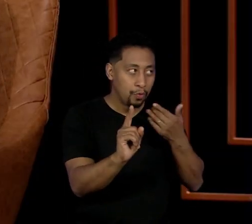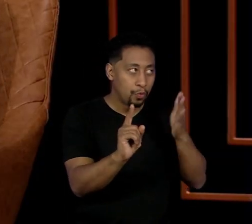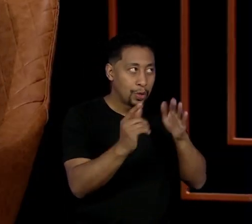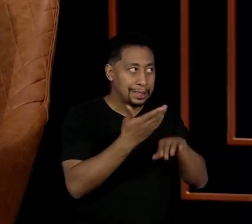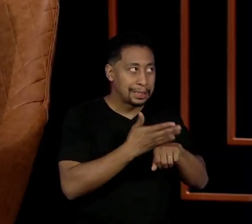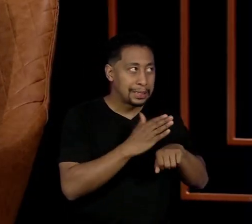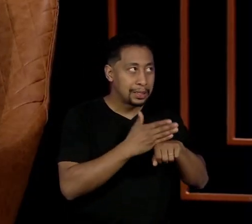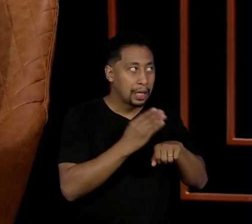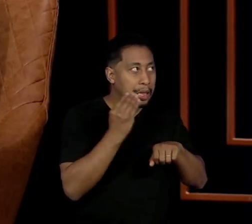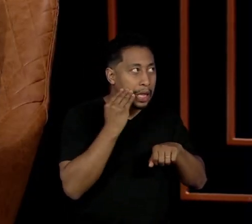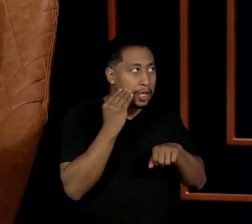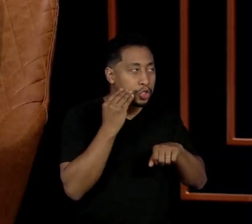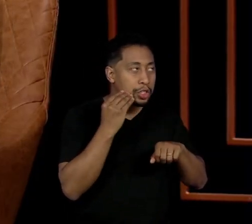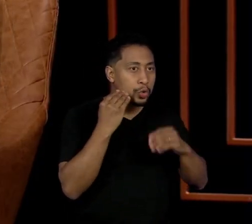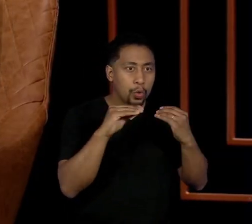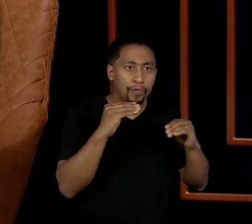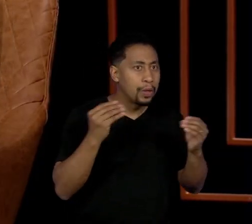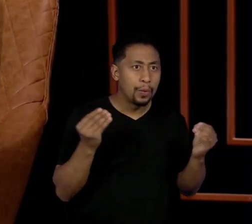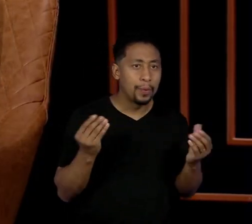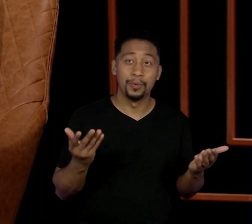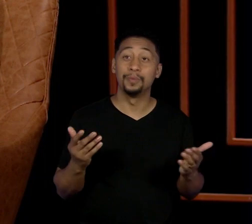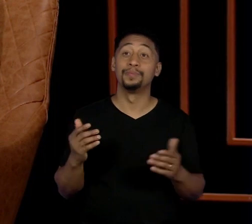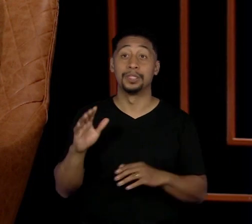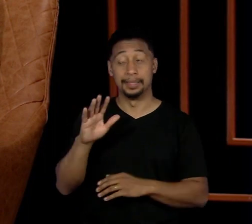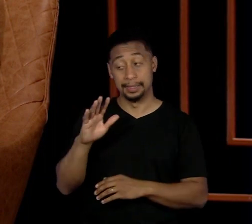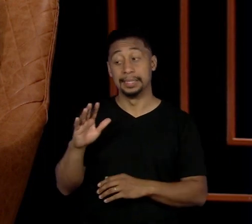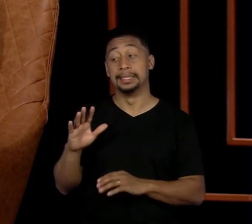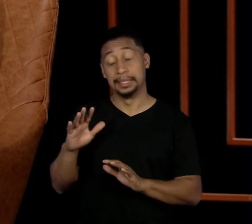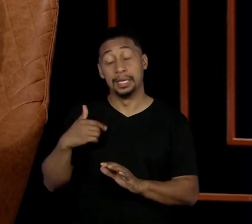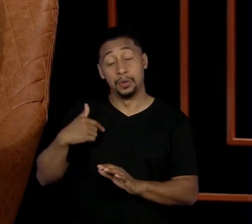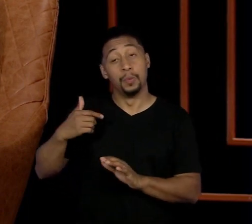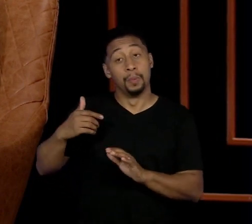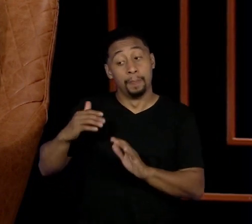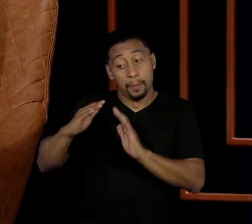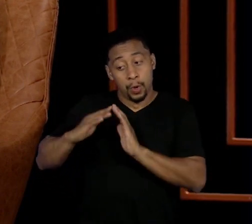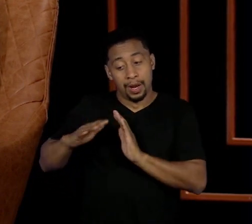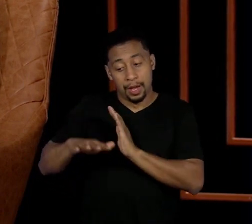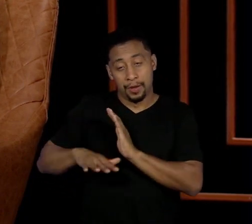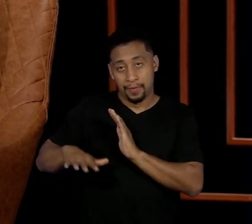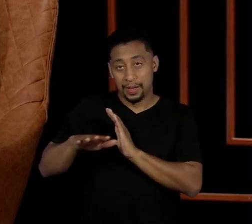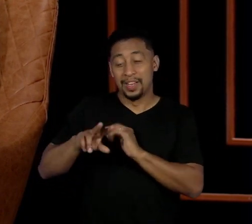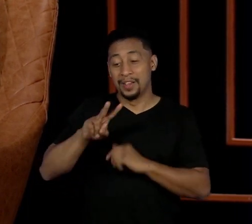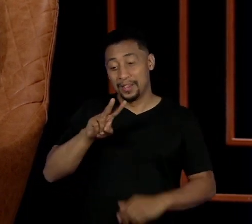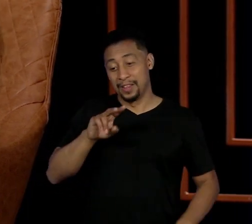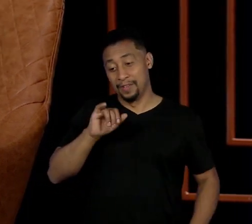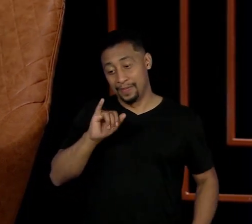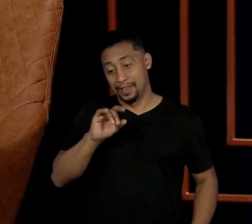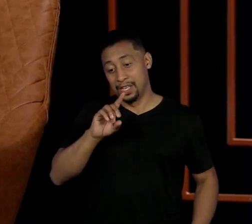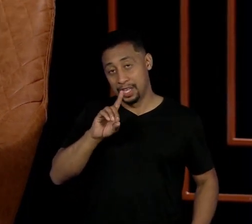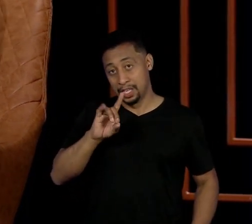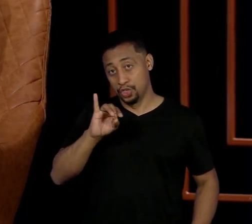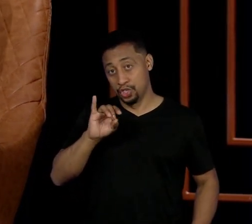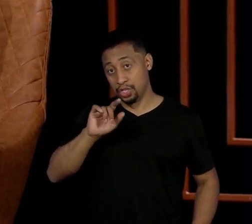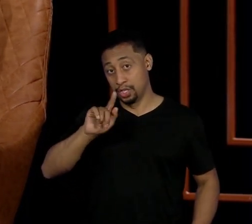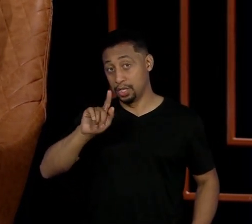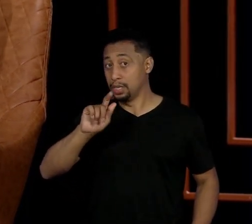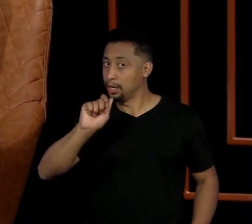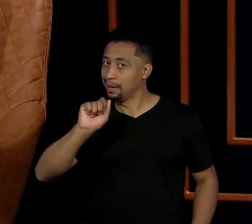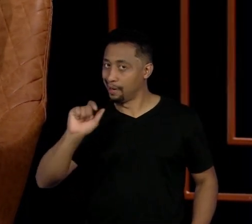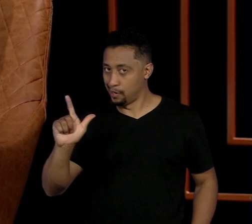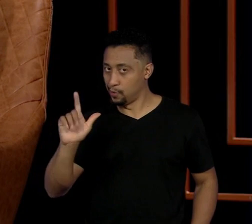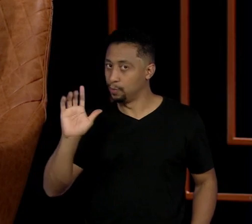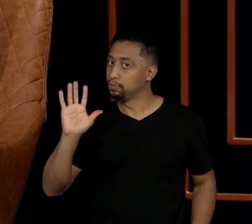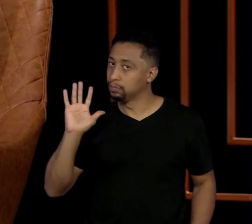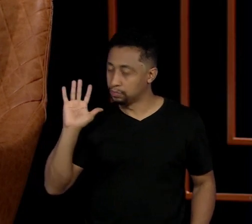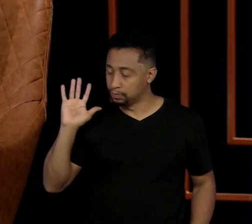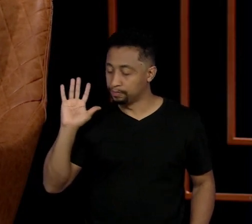Vidigal, nessa hora. E me lembro que fui fazer o teste, eu fiz uma... Quem dirigia o teste, você está falando, eu